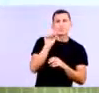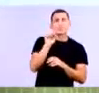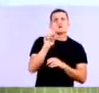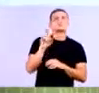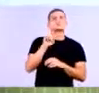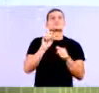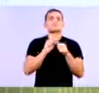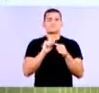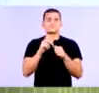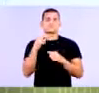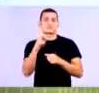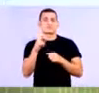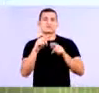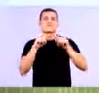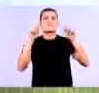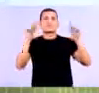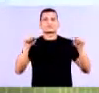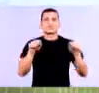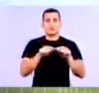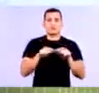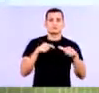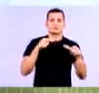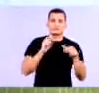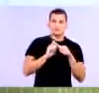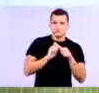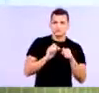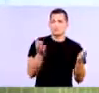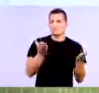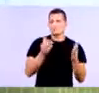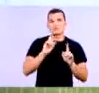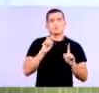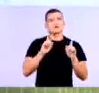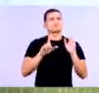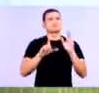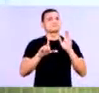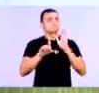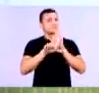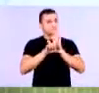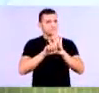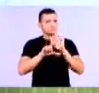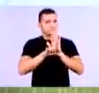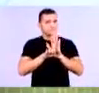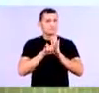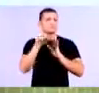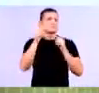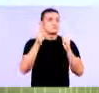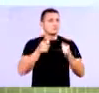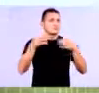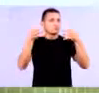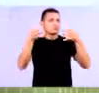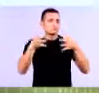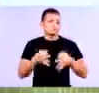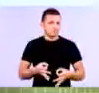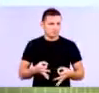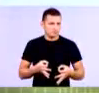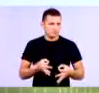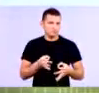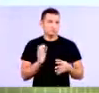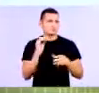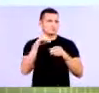funcionário fazia, certo? Hoje, isso não é mais ilegal. Você pode perfeitamente colocar um programa